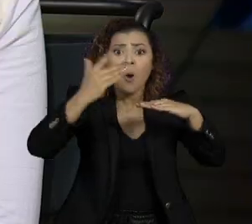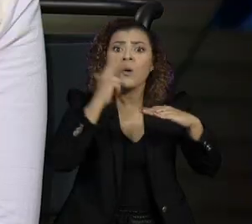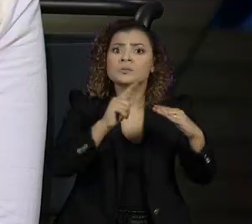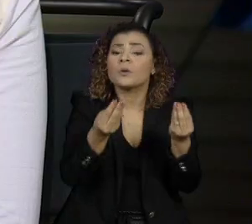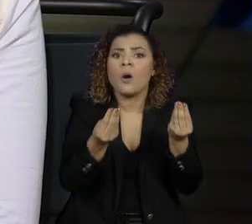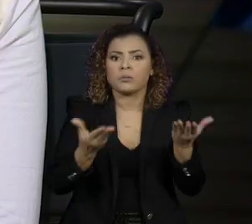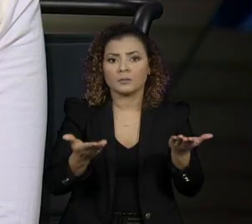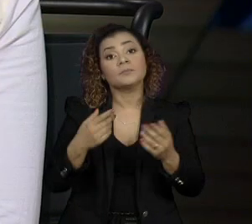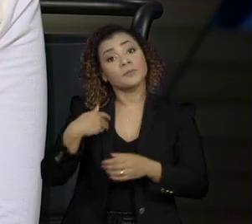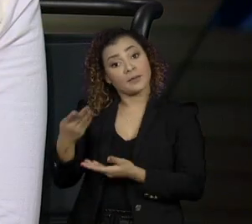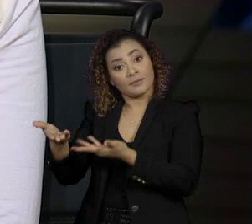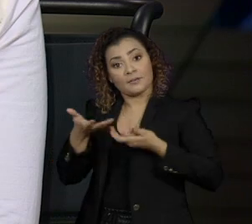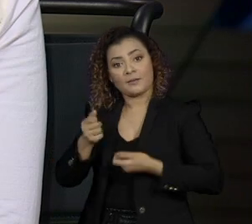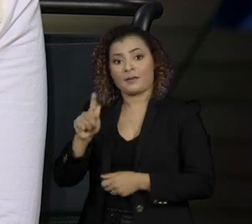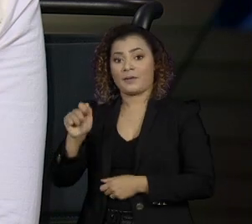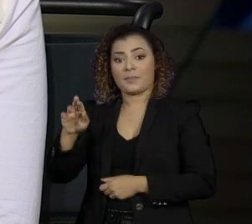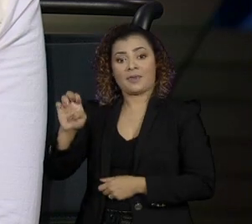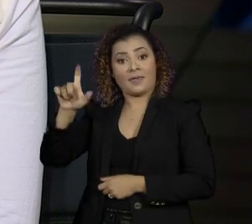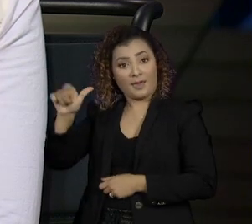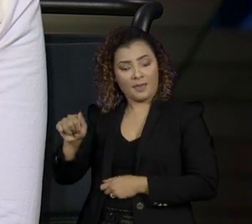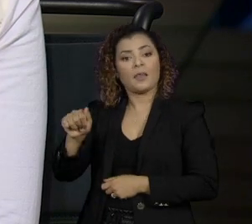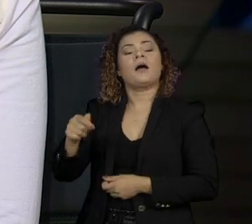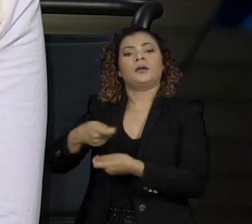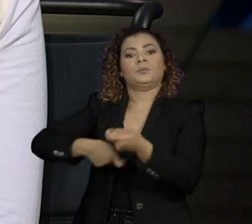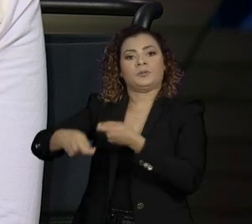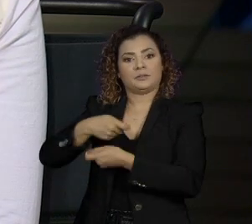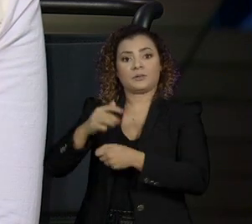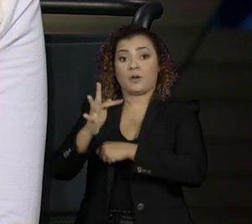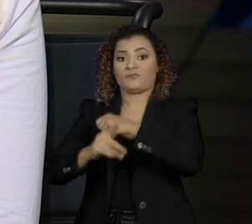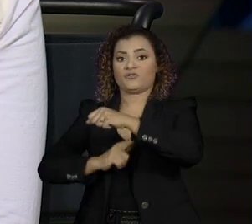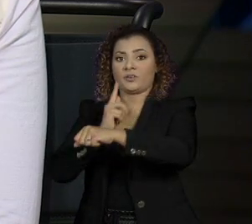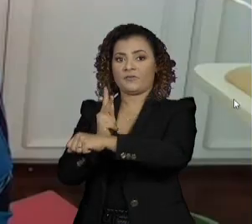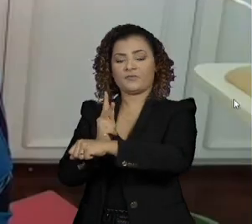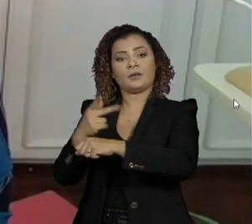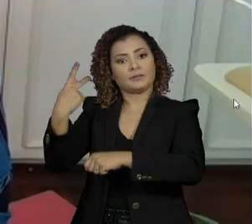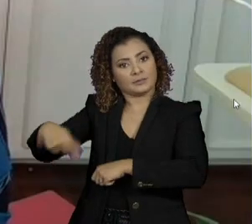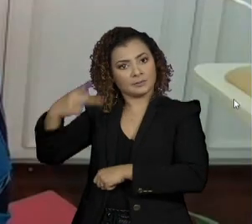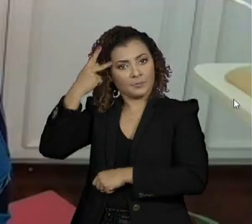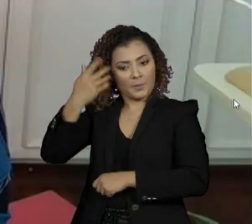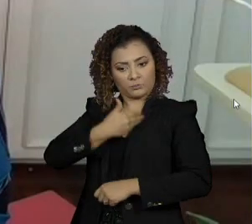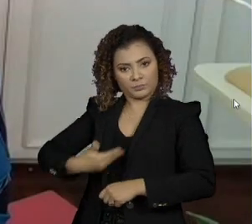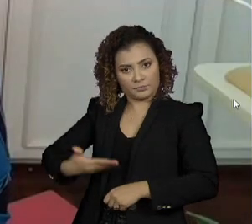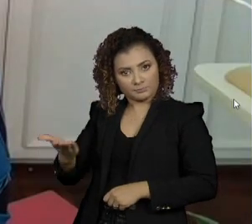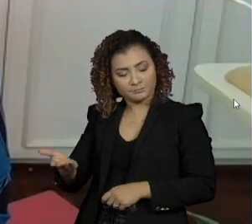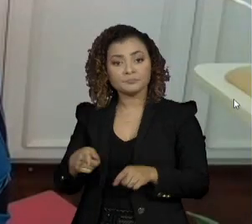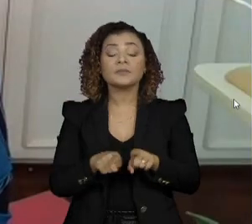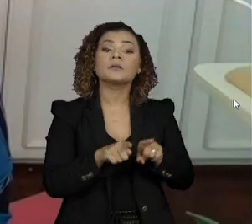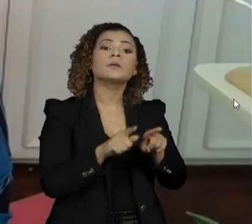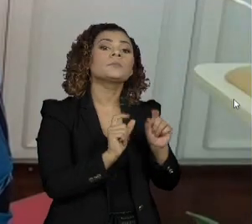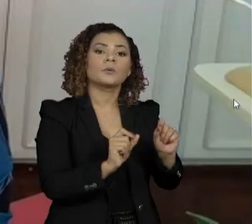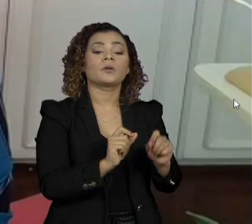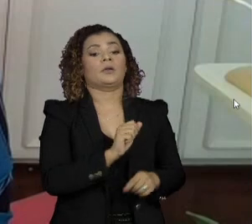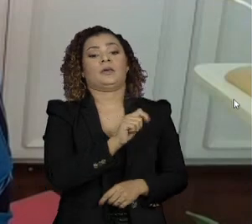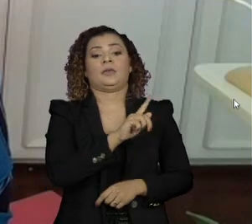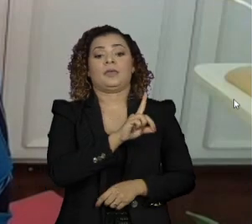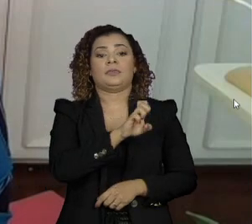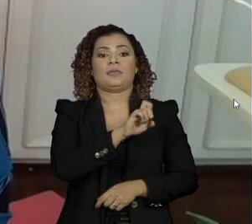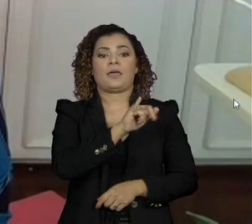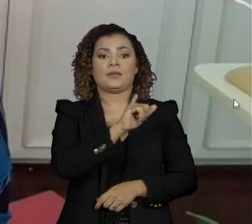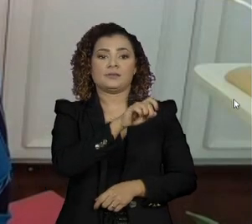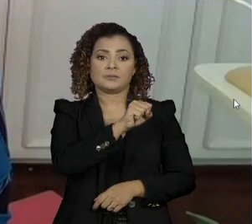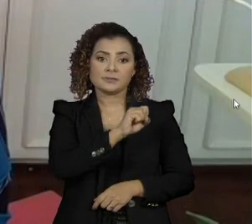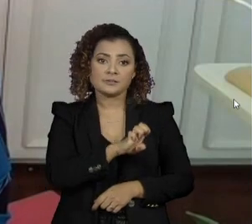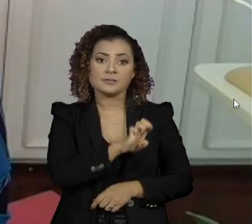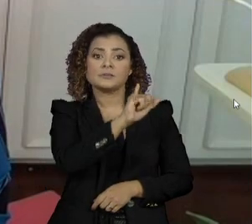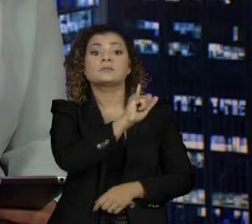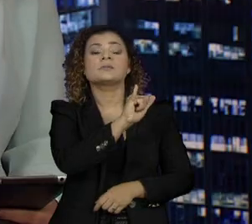Gabriela Lota, professora de Administração Pública da FGV São Paulo, e Deise Ventura, professora titular da Faculdade de Saúde